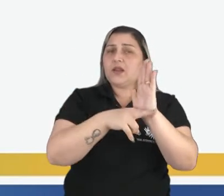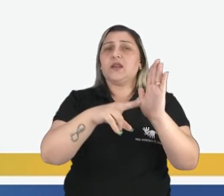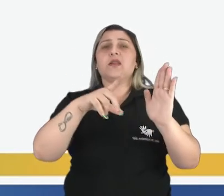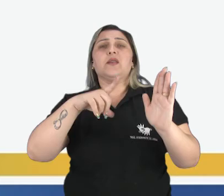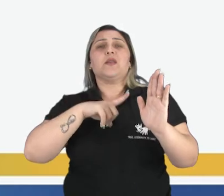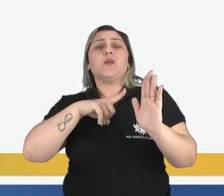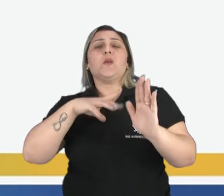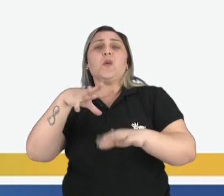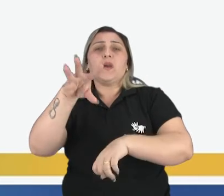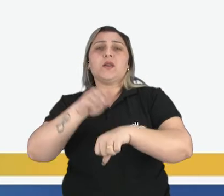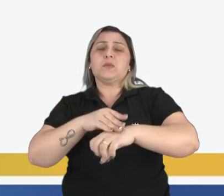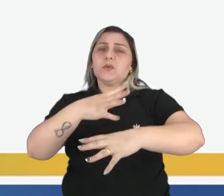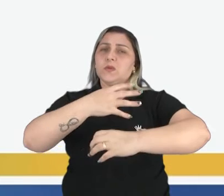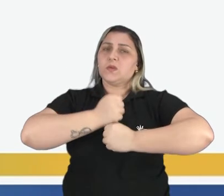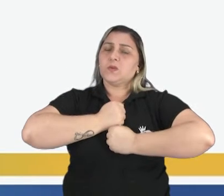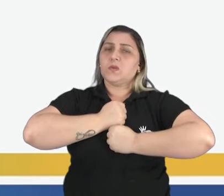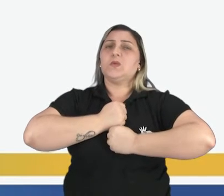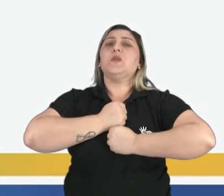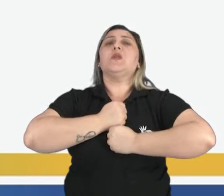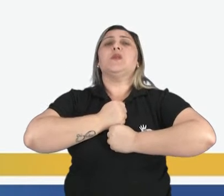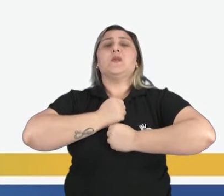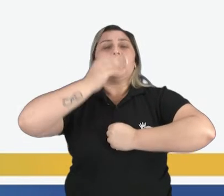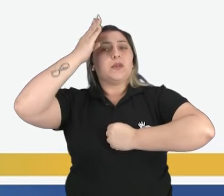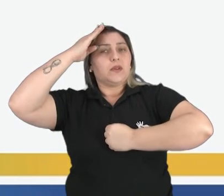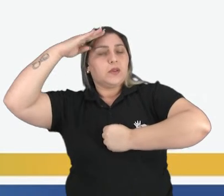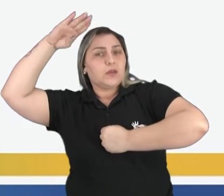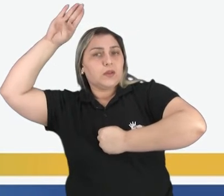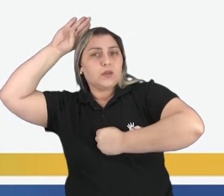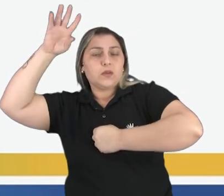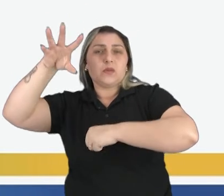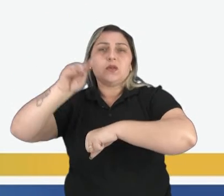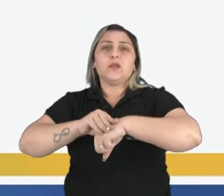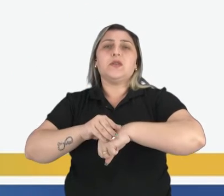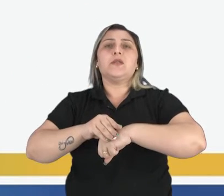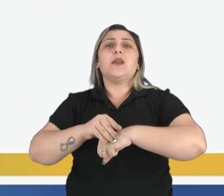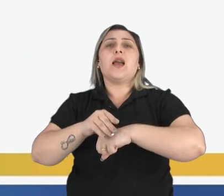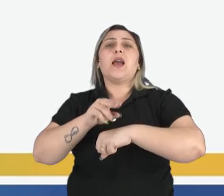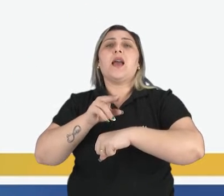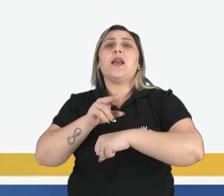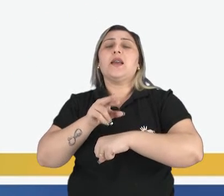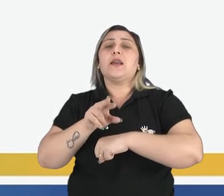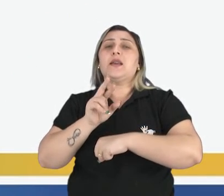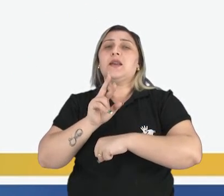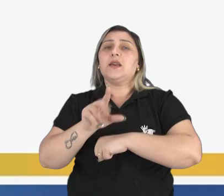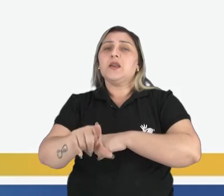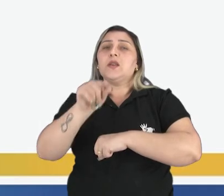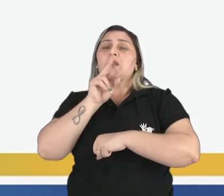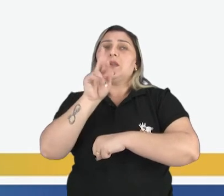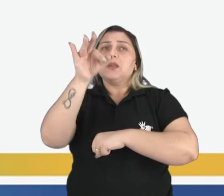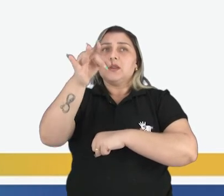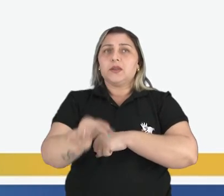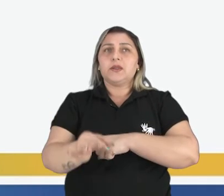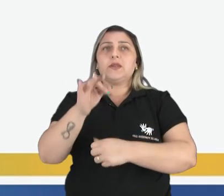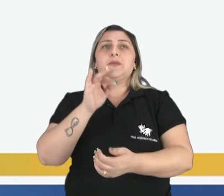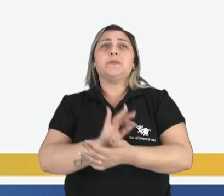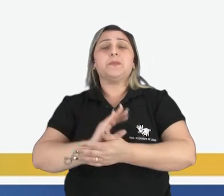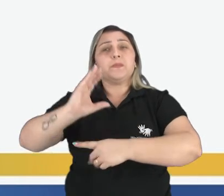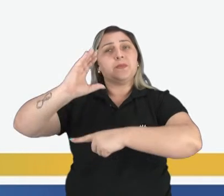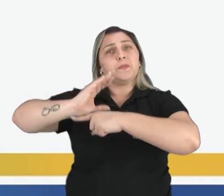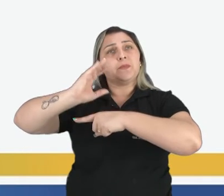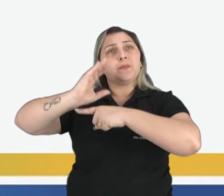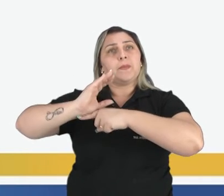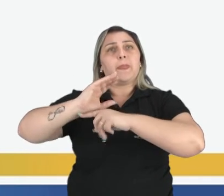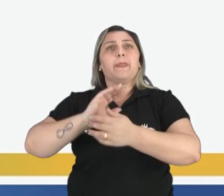obtenção do conhecimento seguro, sobre a teoria do conhecimento, assinale o que for correto. Tá? Então, a nossa questão, a